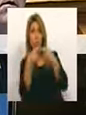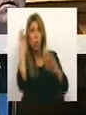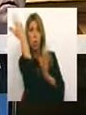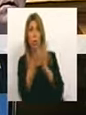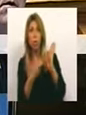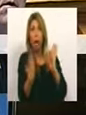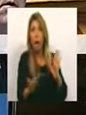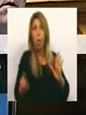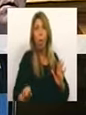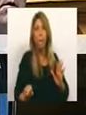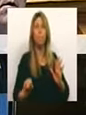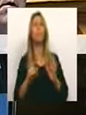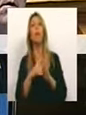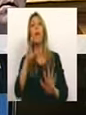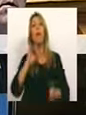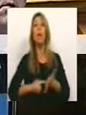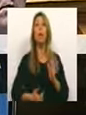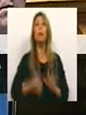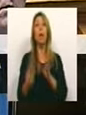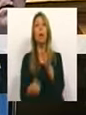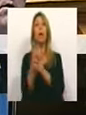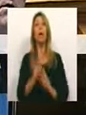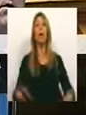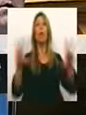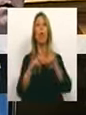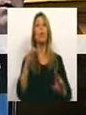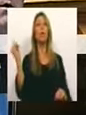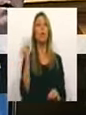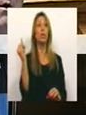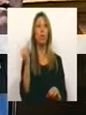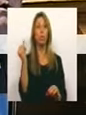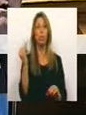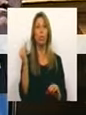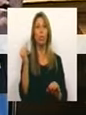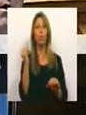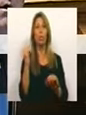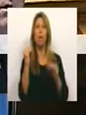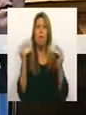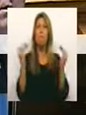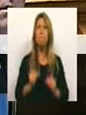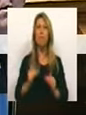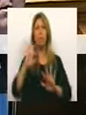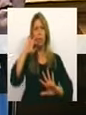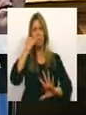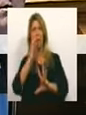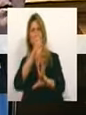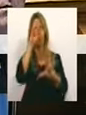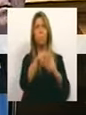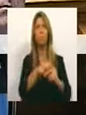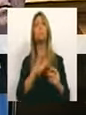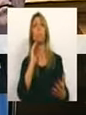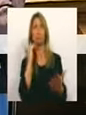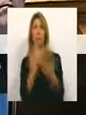É imperioso criar um novo instituto, menos intrusivo e ablativo da capacidade,